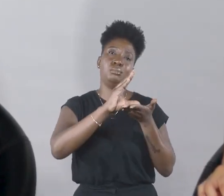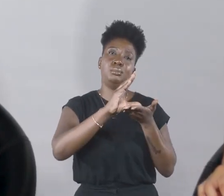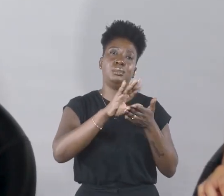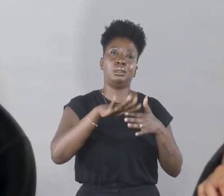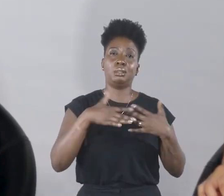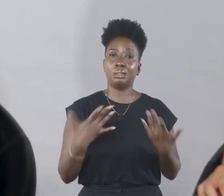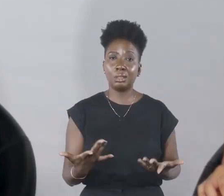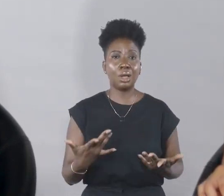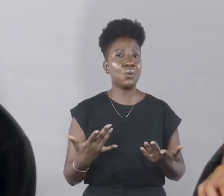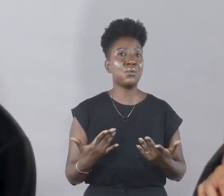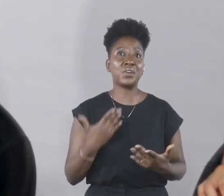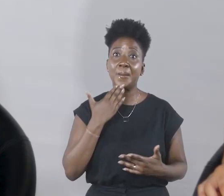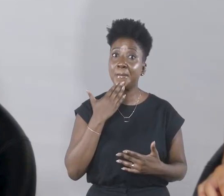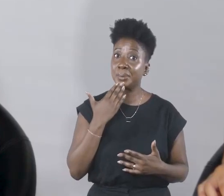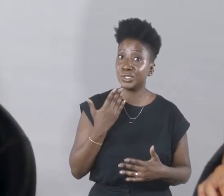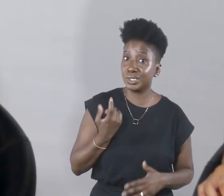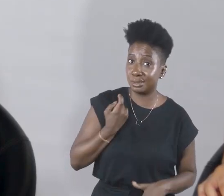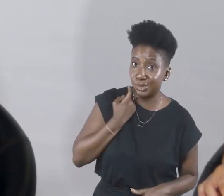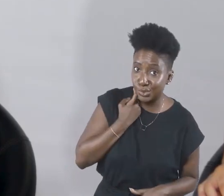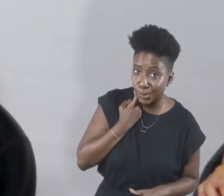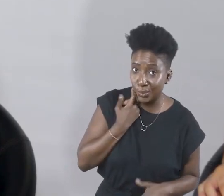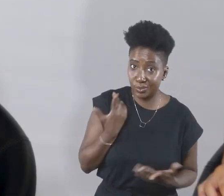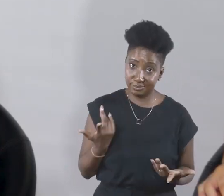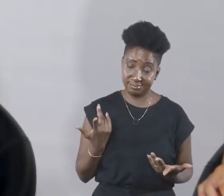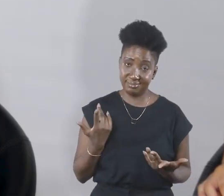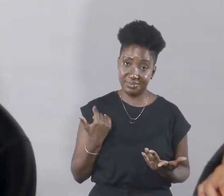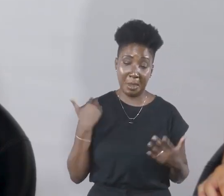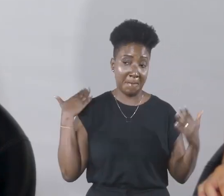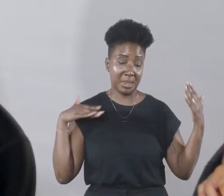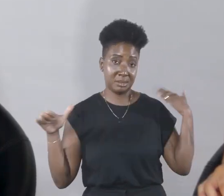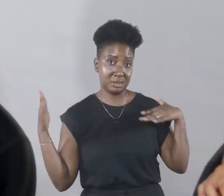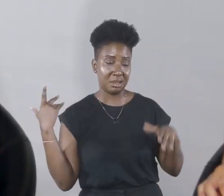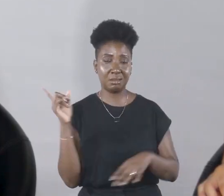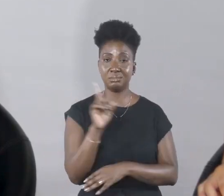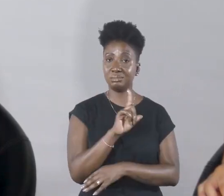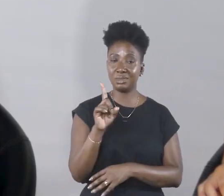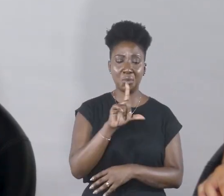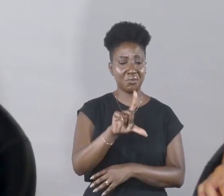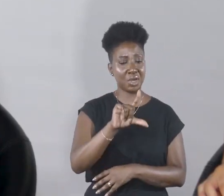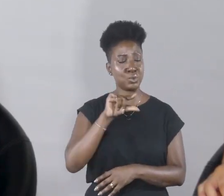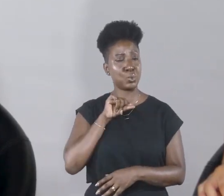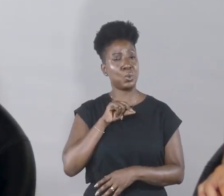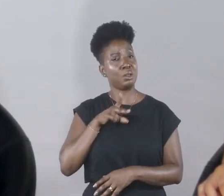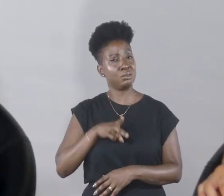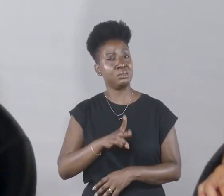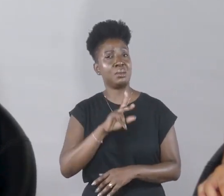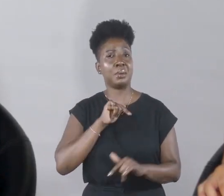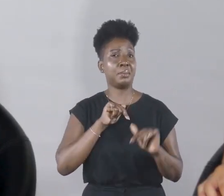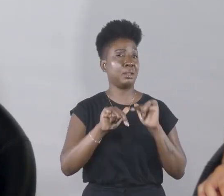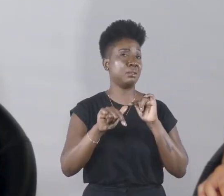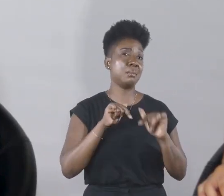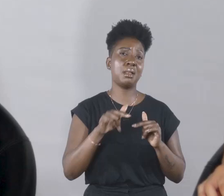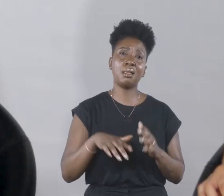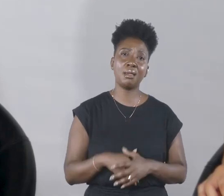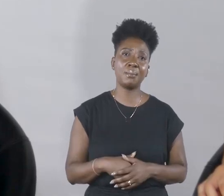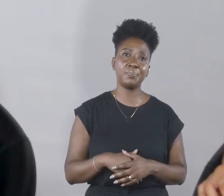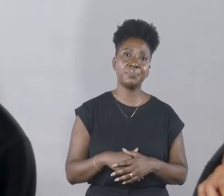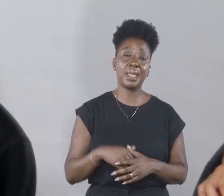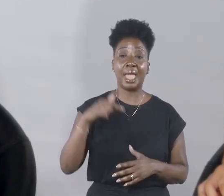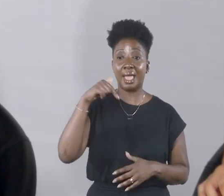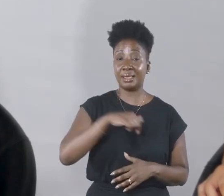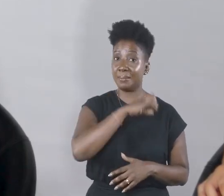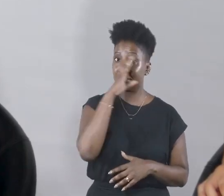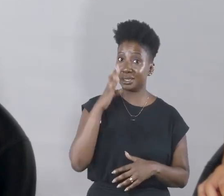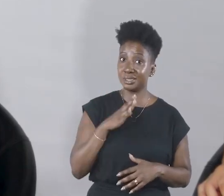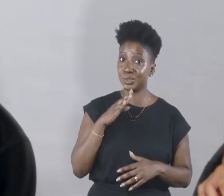ele está dentro. Então, não vai pedir sexto na quinta-feira, não vai falar de sexto na quinta-feira. Sexta-feira é sexto